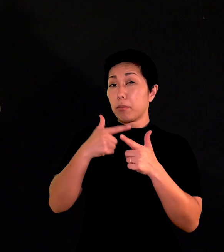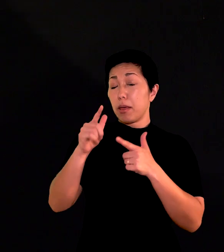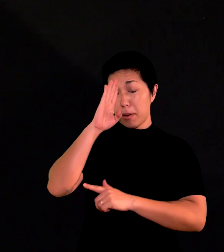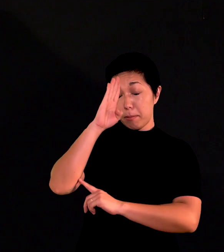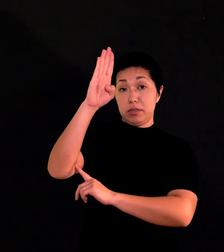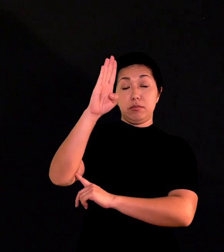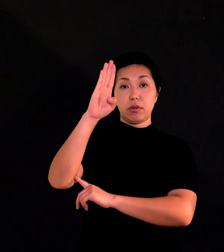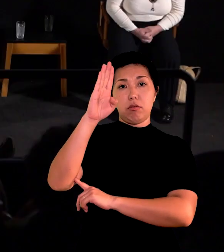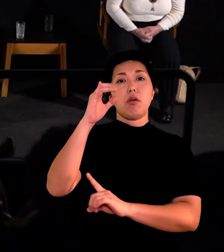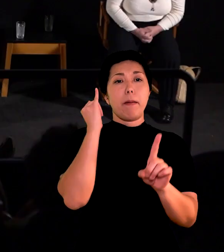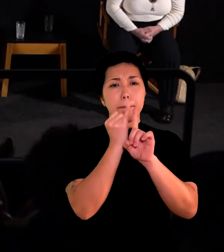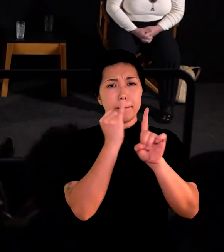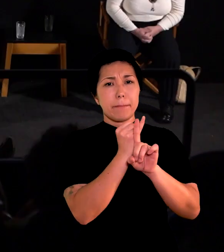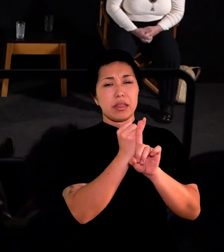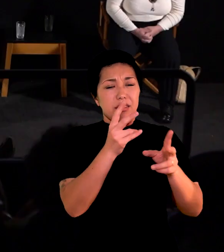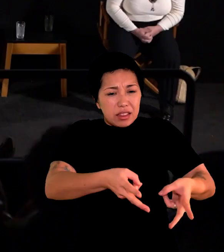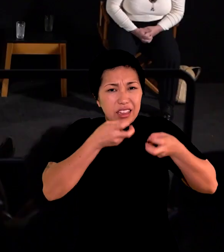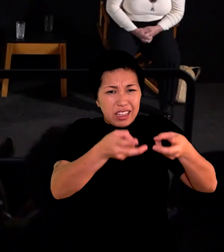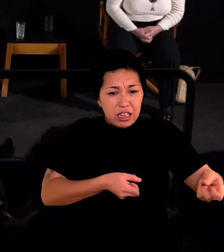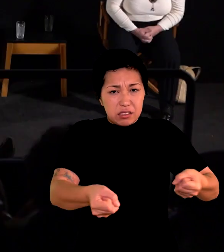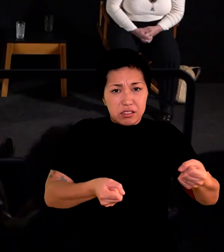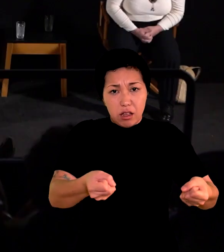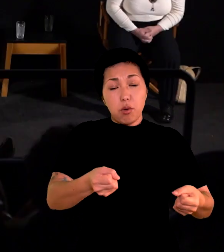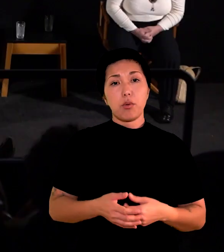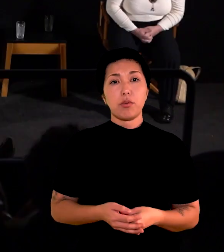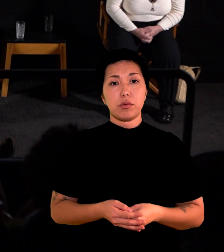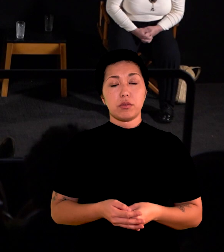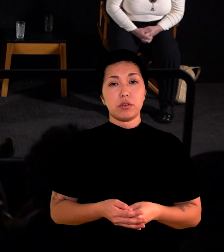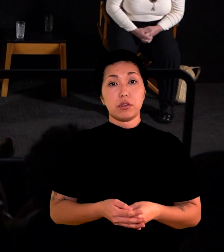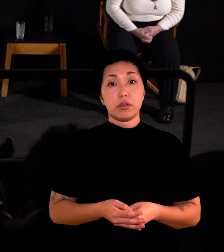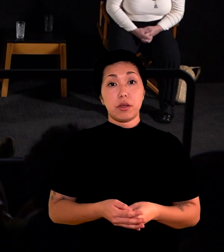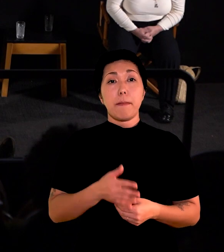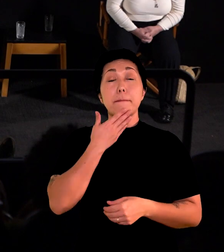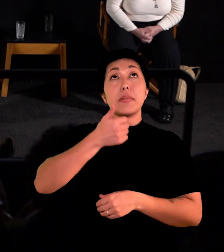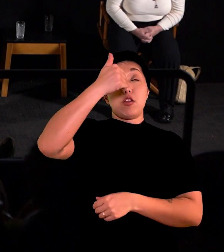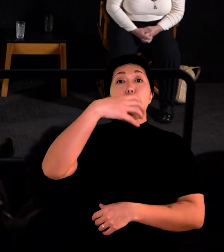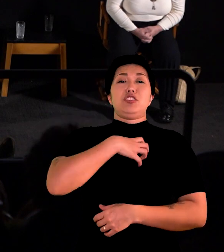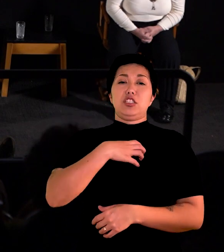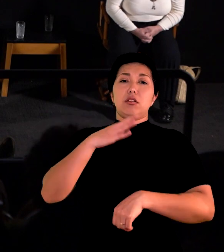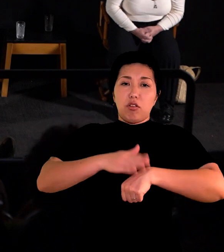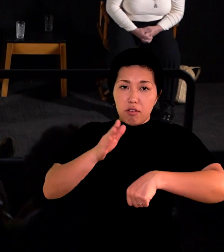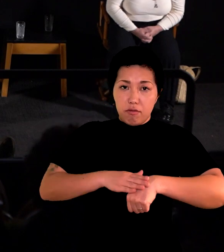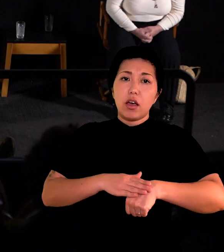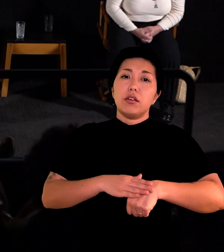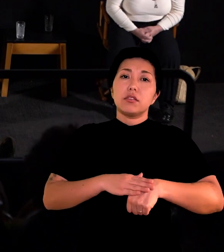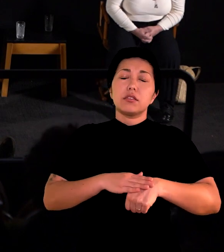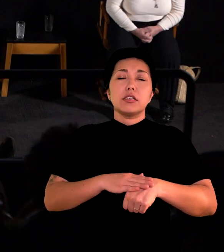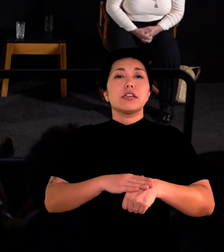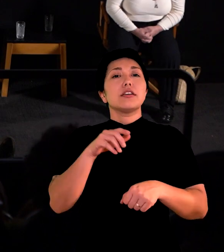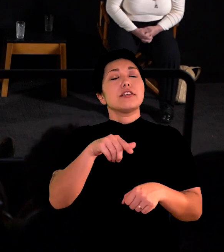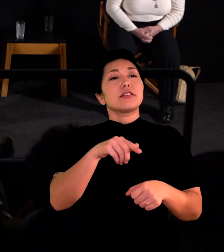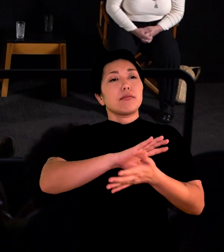esse problema fundamental. Segundo, mineração. Toda mineração, né, por melhor que ela seja